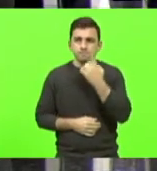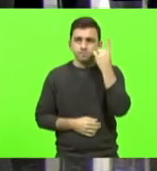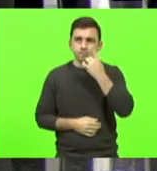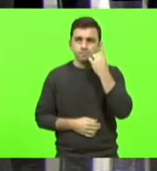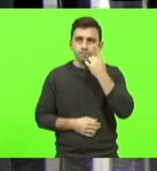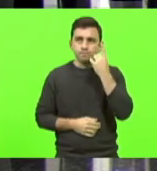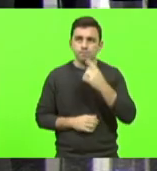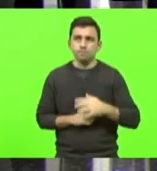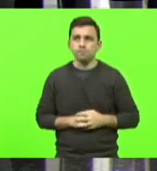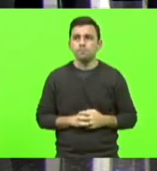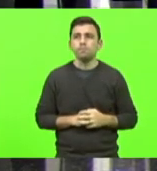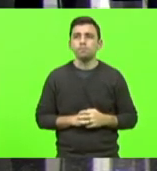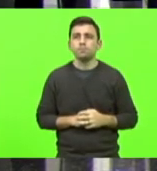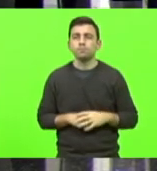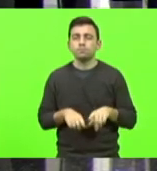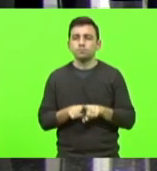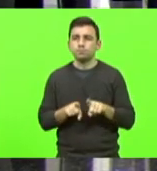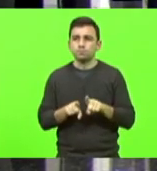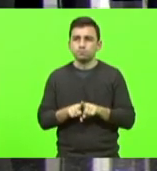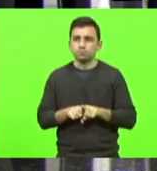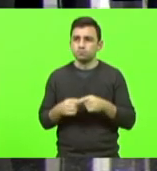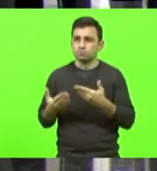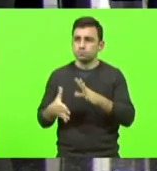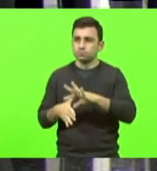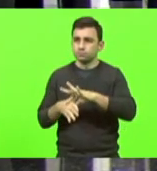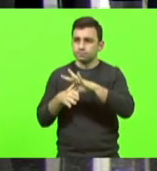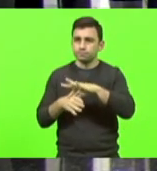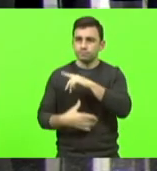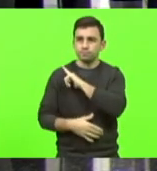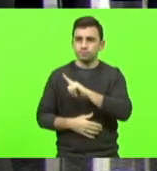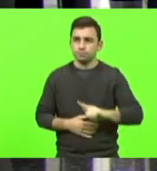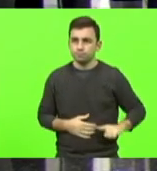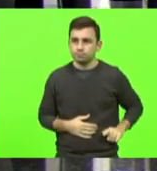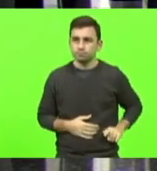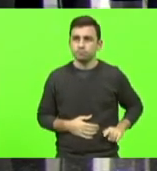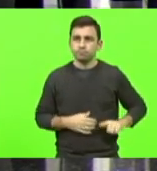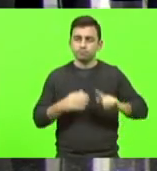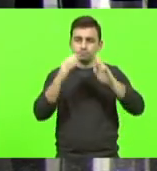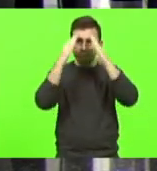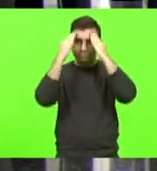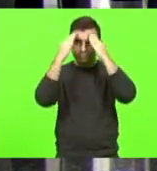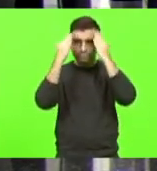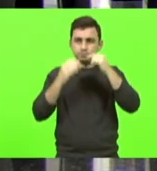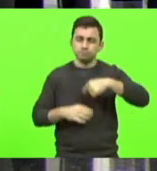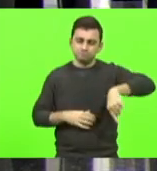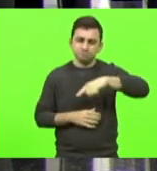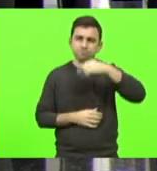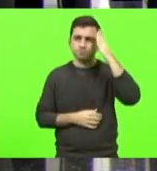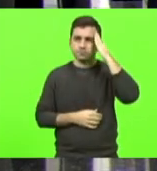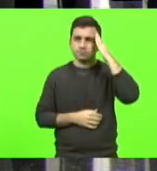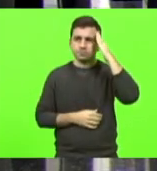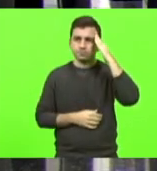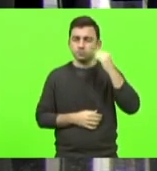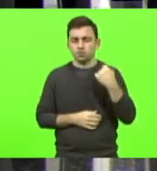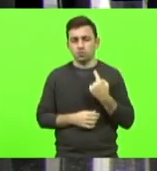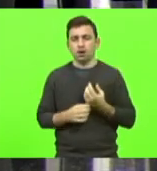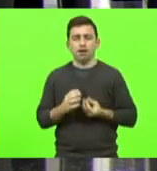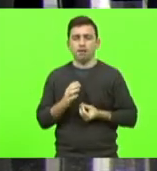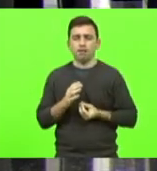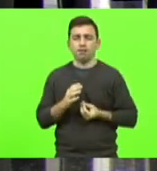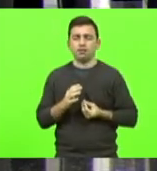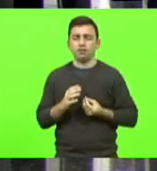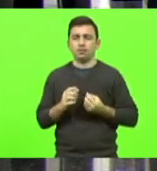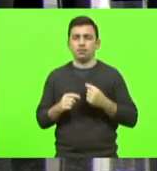Olá colega líder do governo José Milton Scheffer a nós todos sabemos que não criamos o